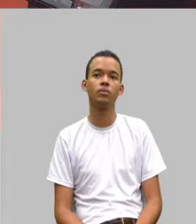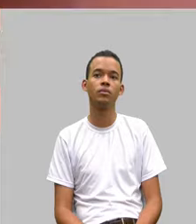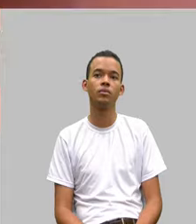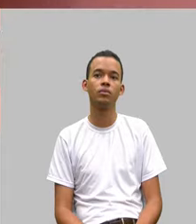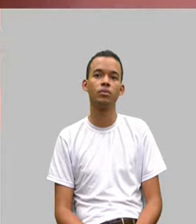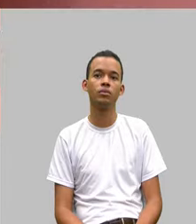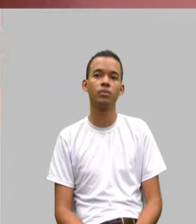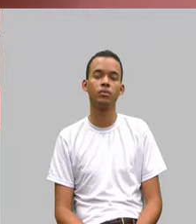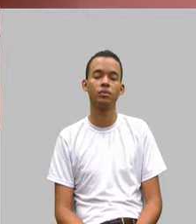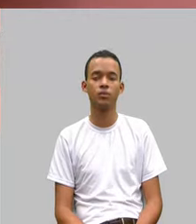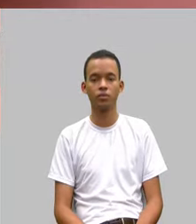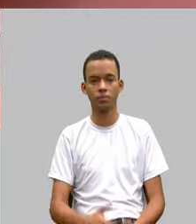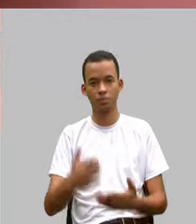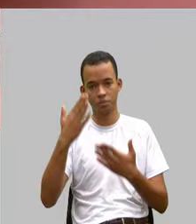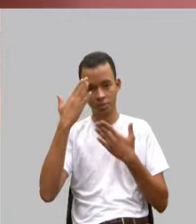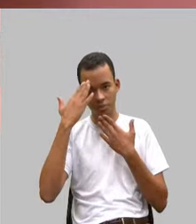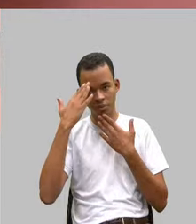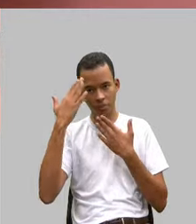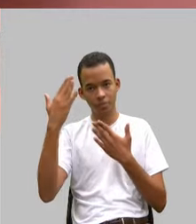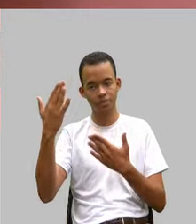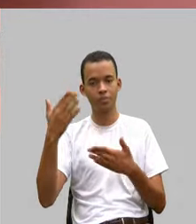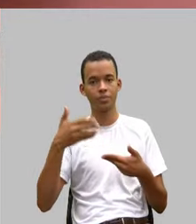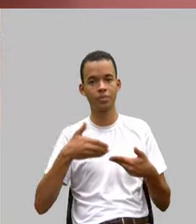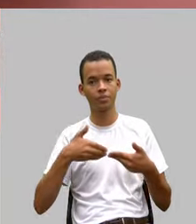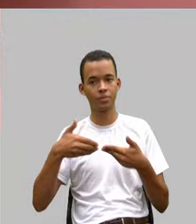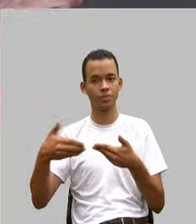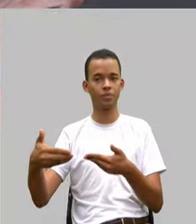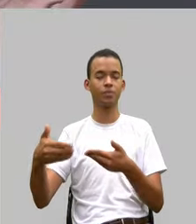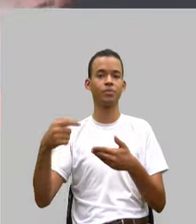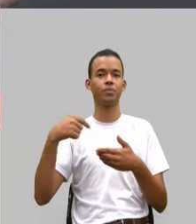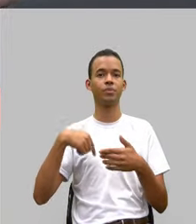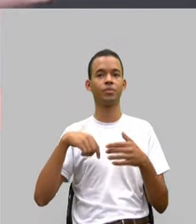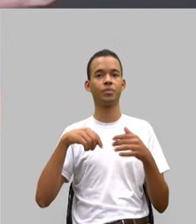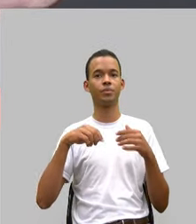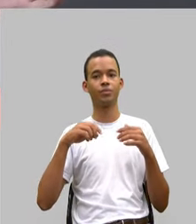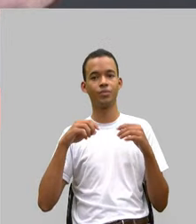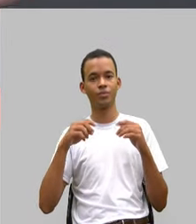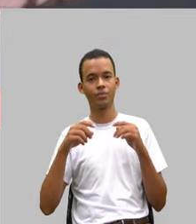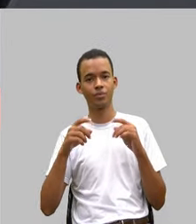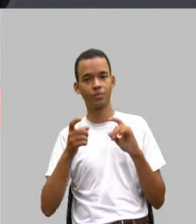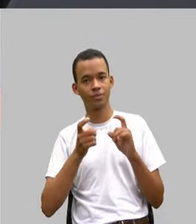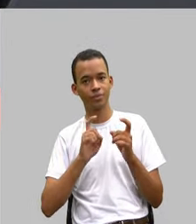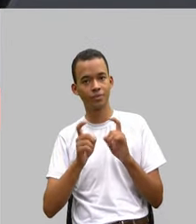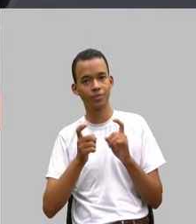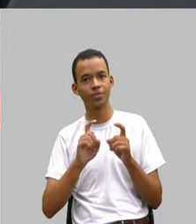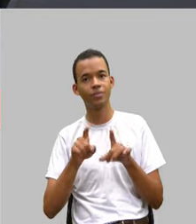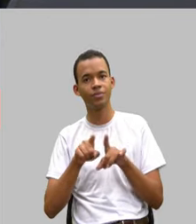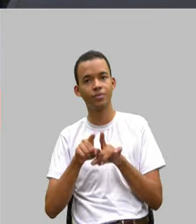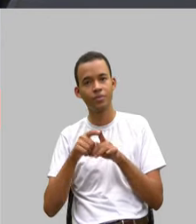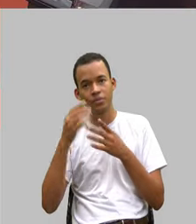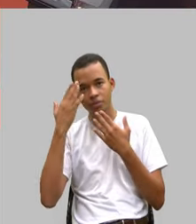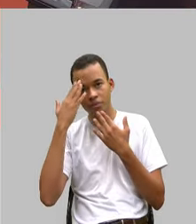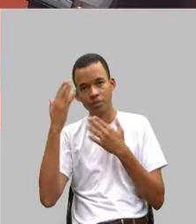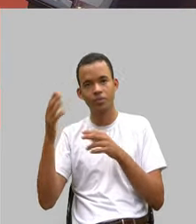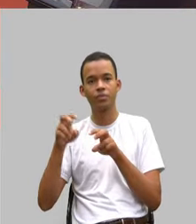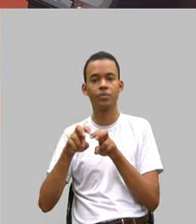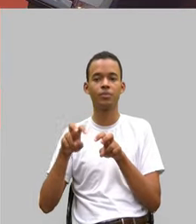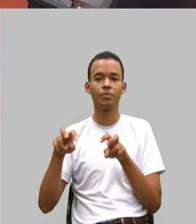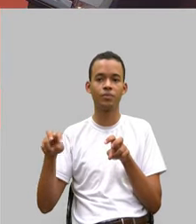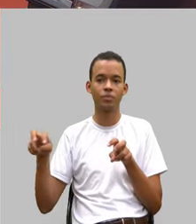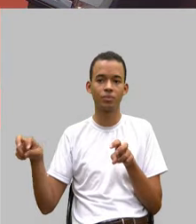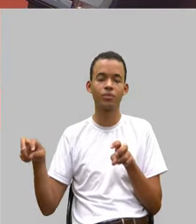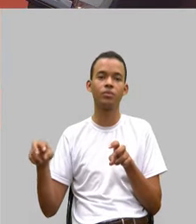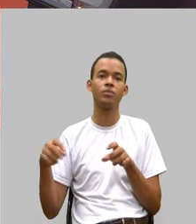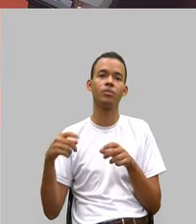agradeço muito essa oportunidade agradeço a essa mesa Agradeço